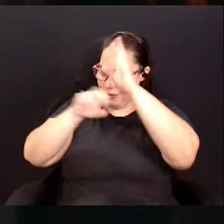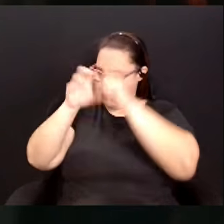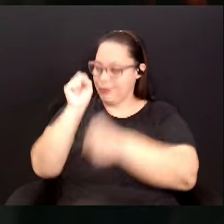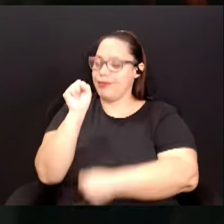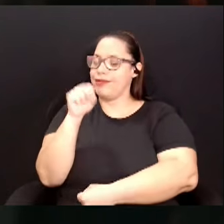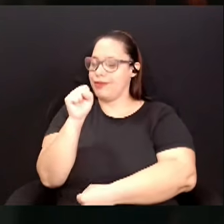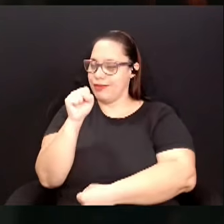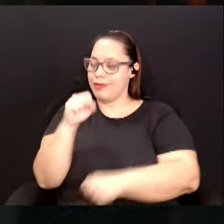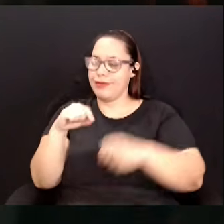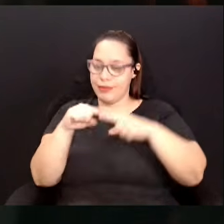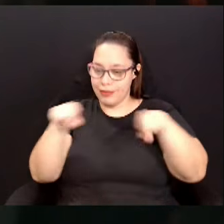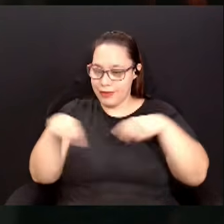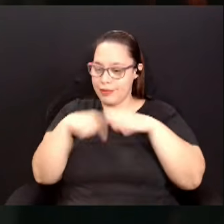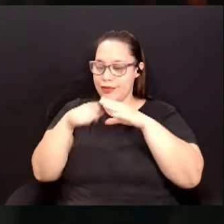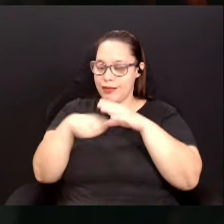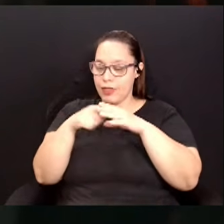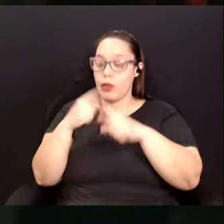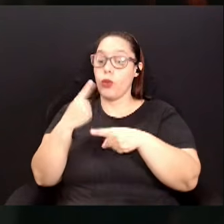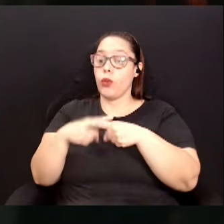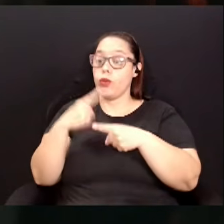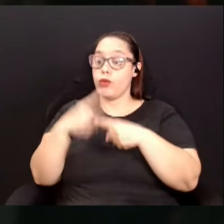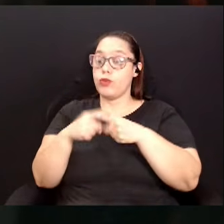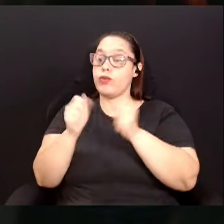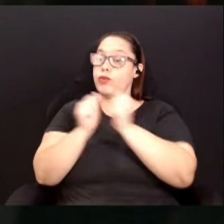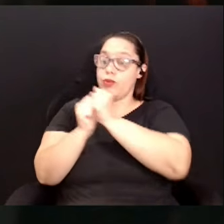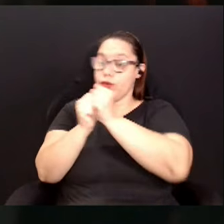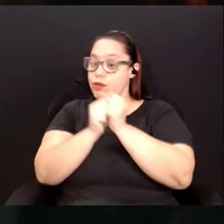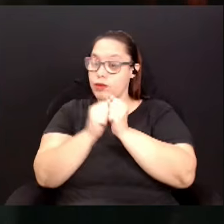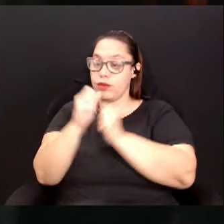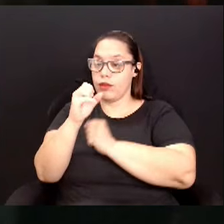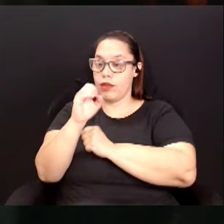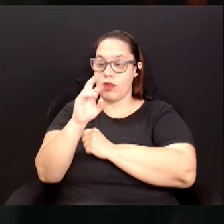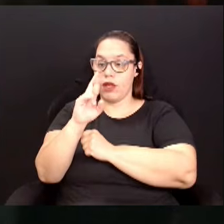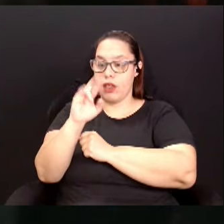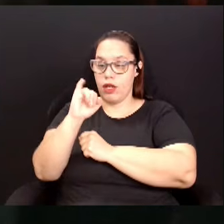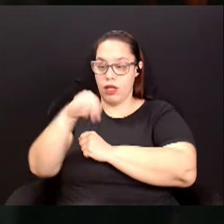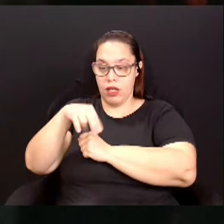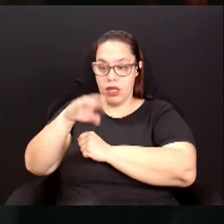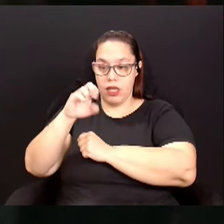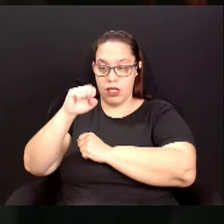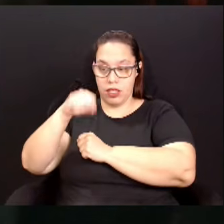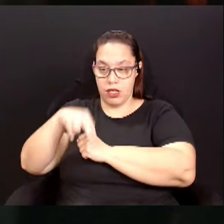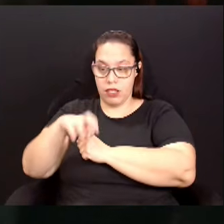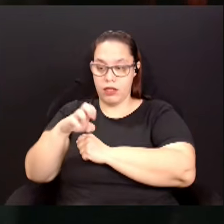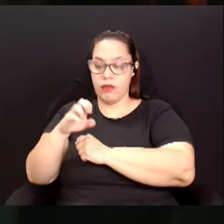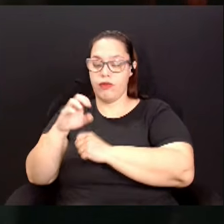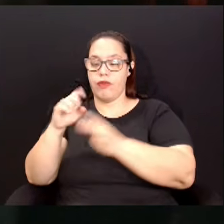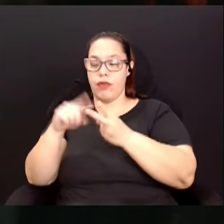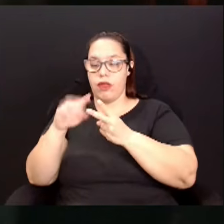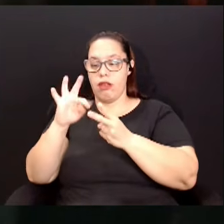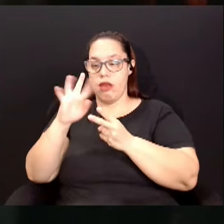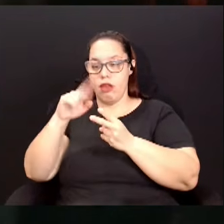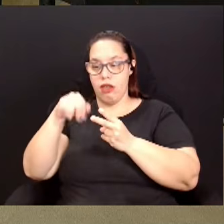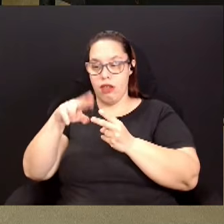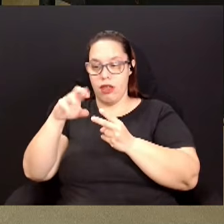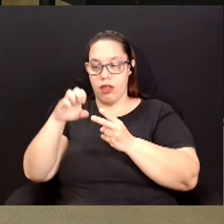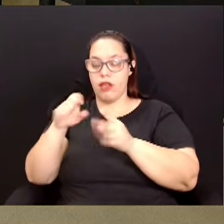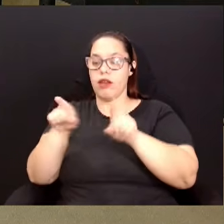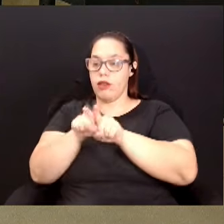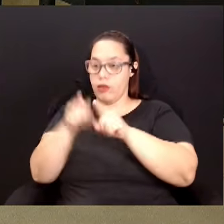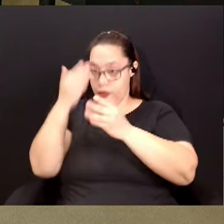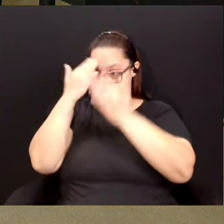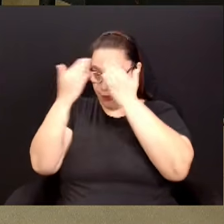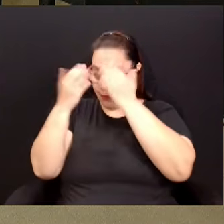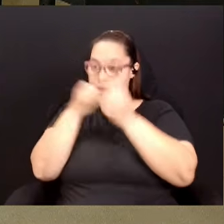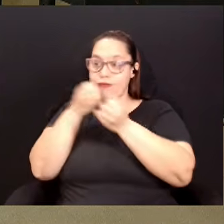Câmara, porque junto com a Cristiane, nós recebemos a Tatiana Moreira, também é psicóloga. Seja muito bem-vinda. Bom